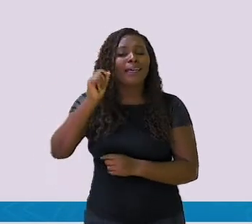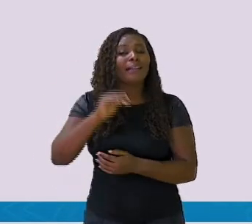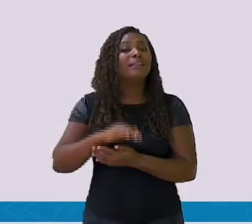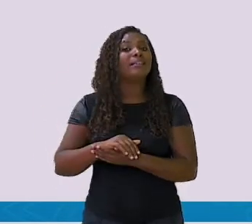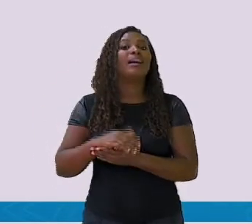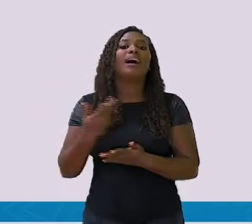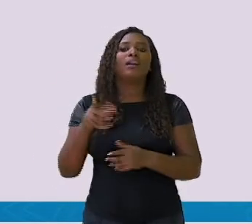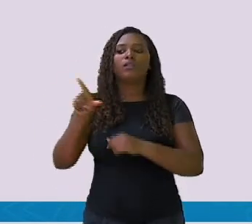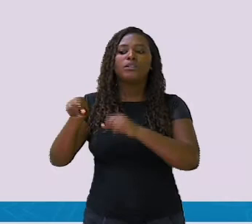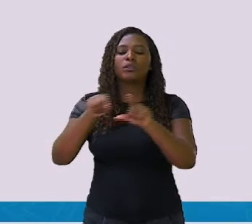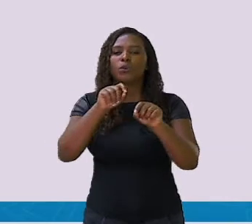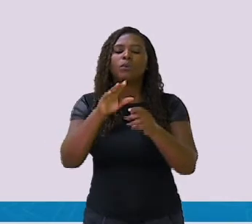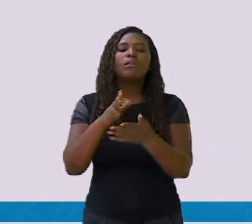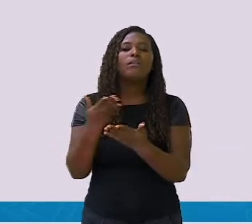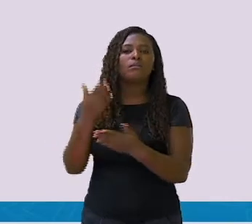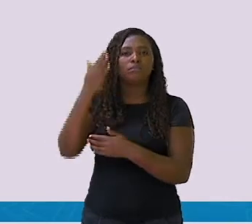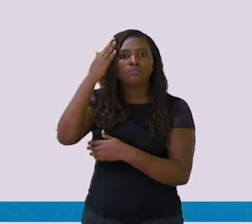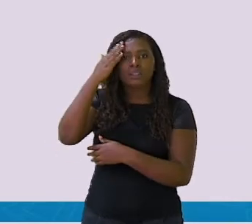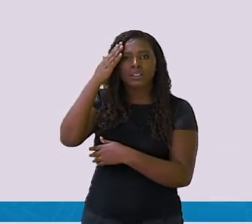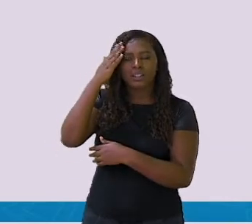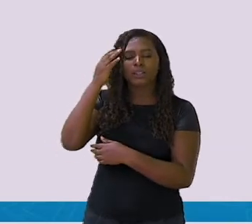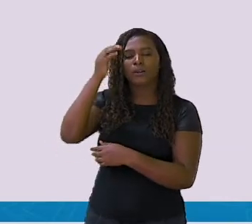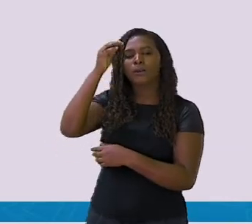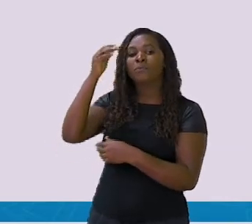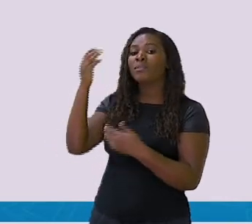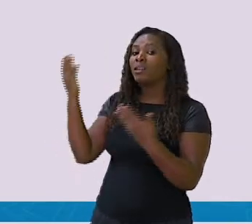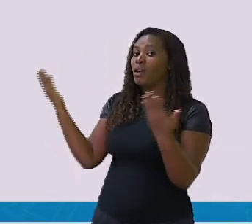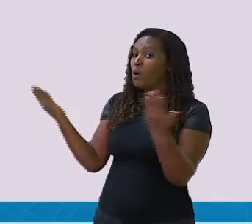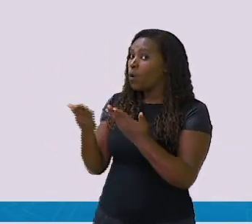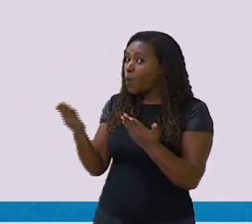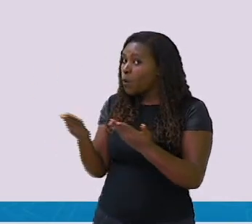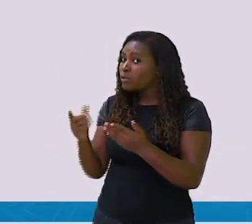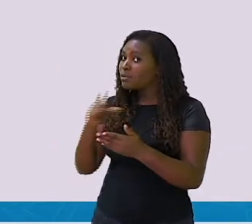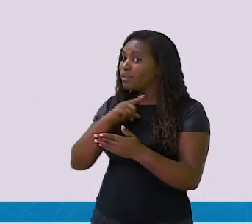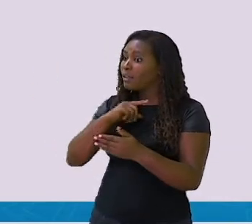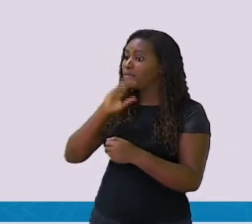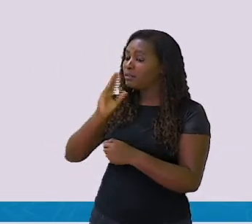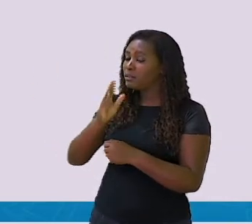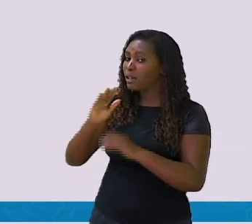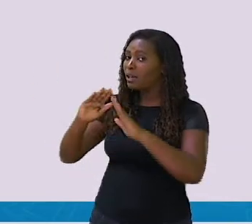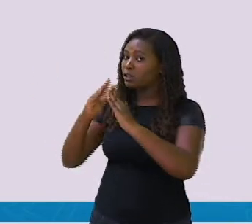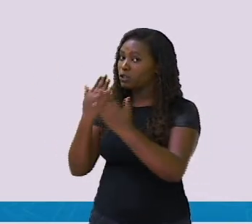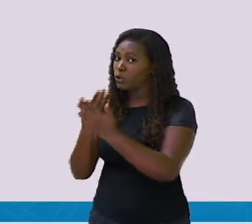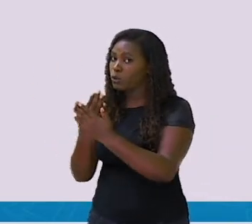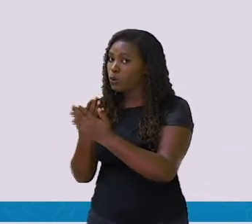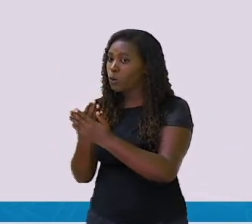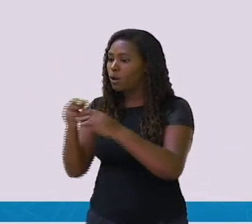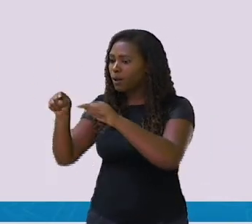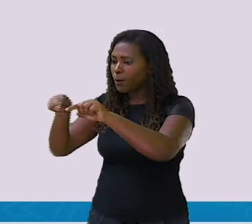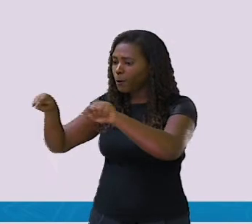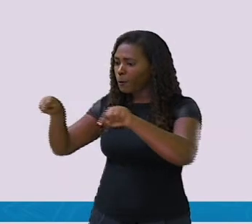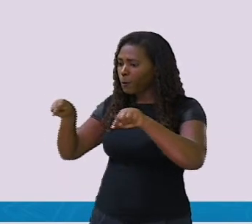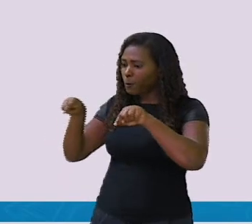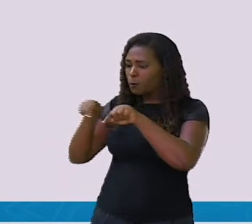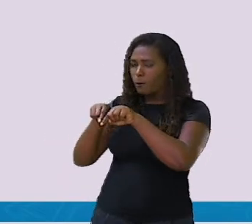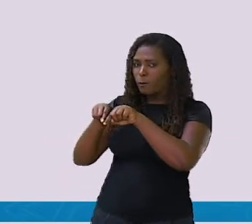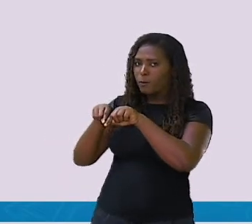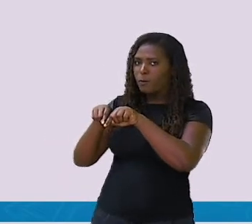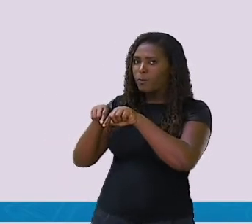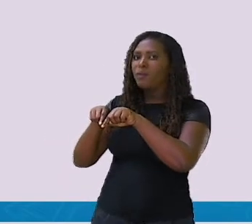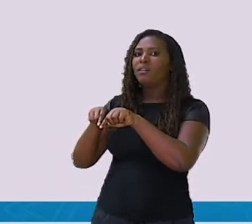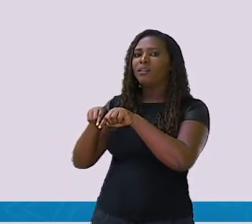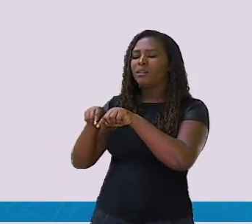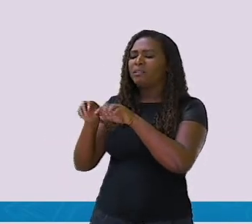escolas aí, olha, bem parecidas com o que nós temos hoje, né? Então, tinha os espaços reservados de sala de